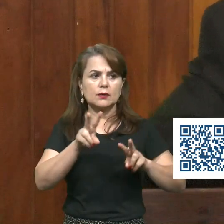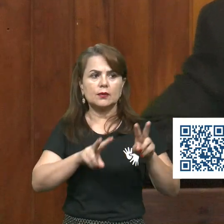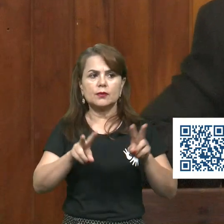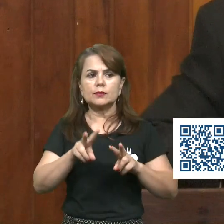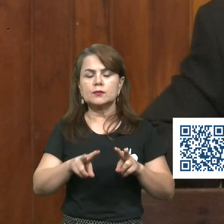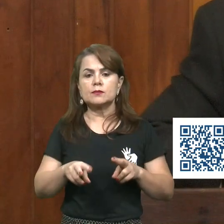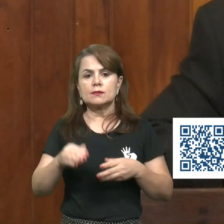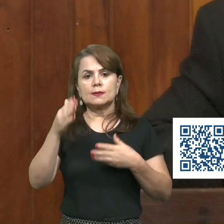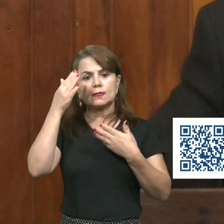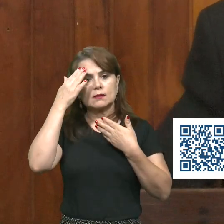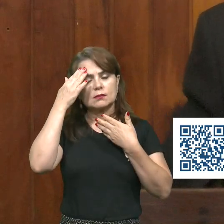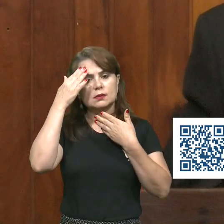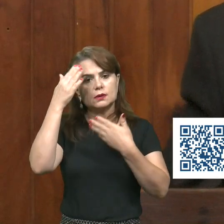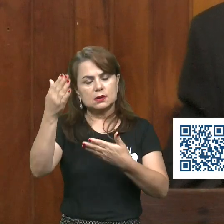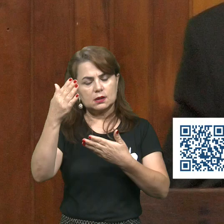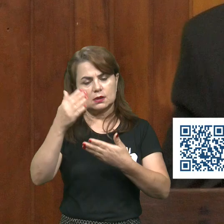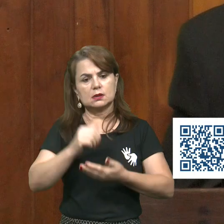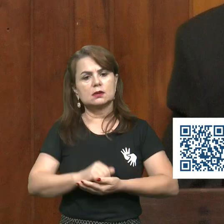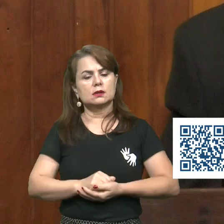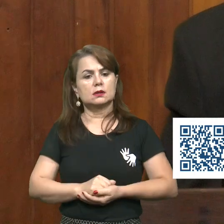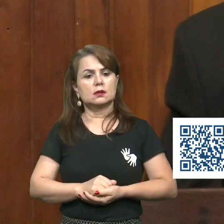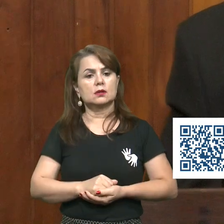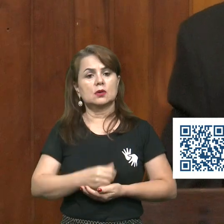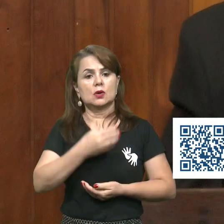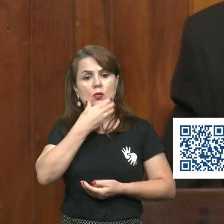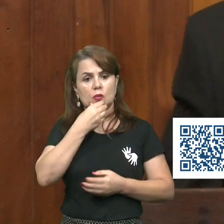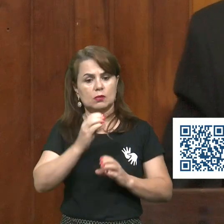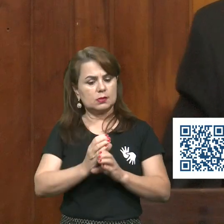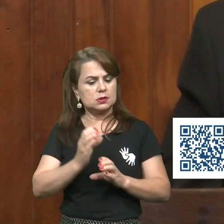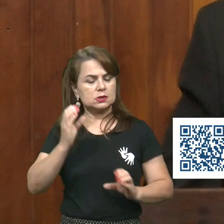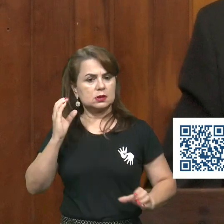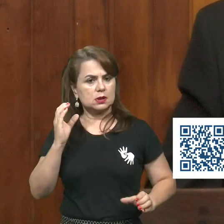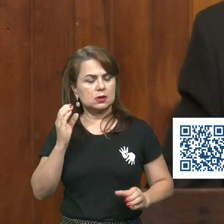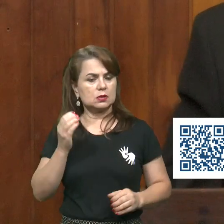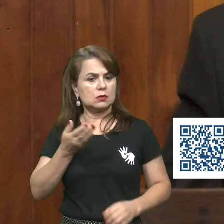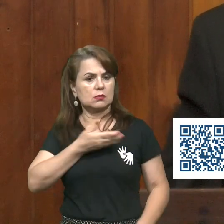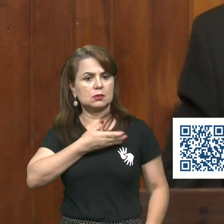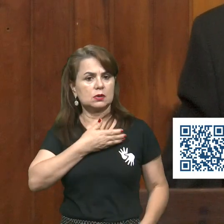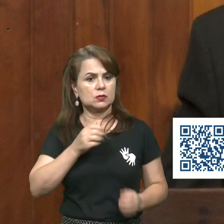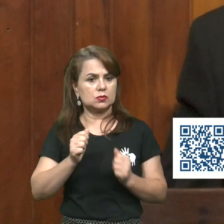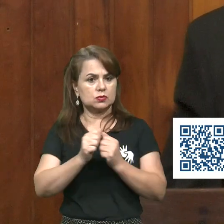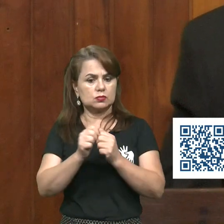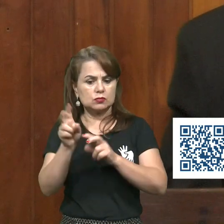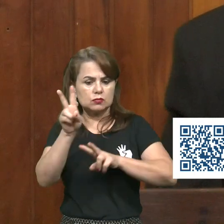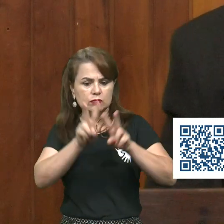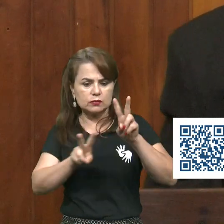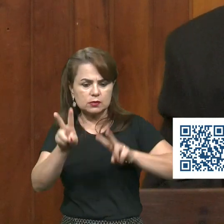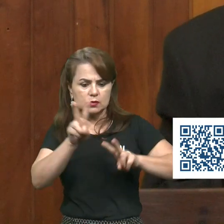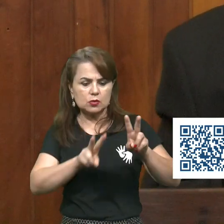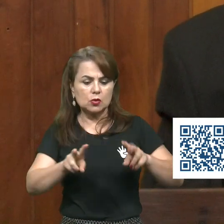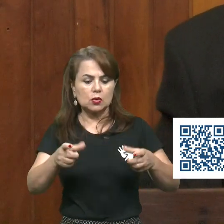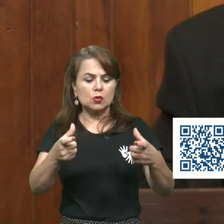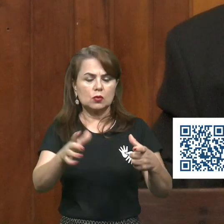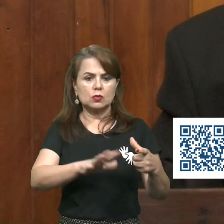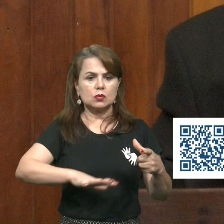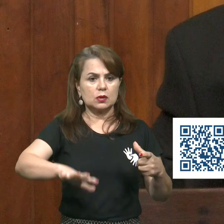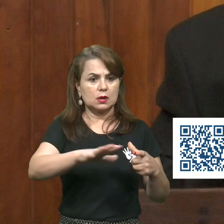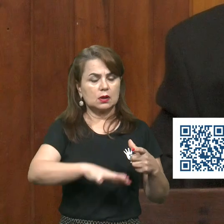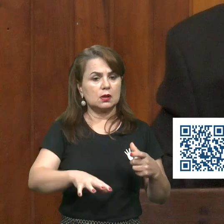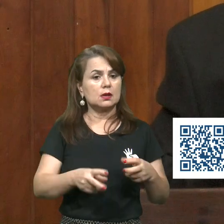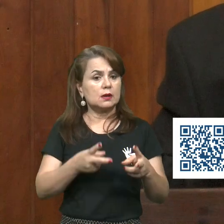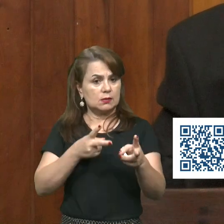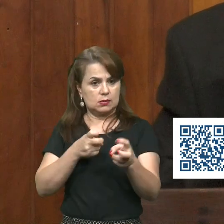agradecer o Valdeci, no caso, e o engenheiro Rogério, que foram lá, viram, analisaram e realmente acharam que